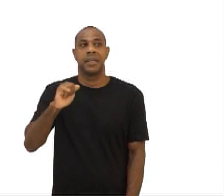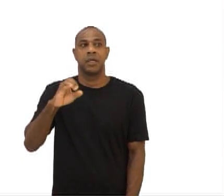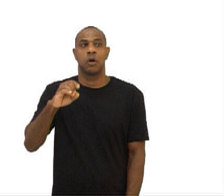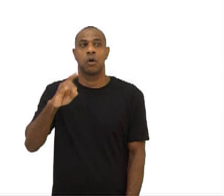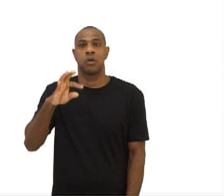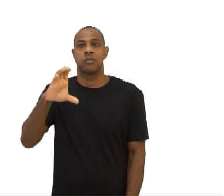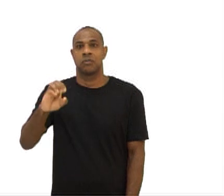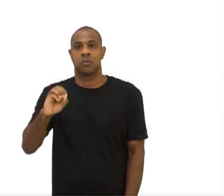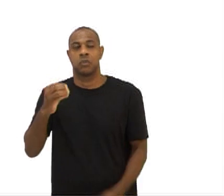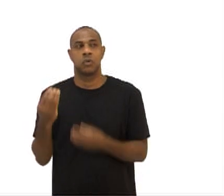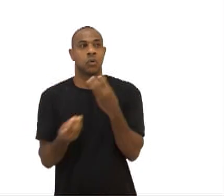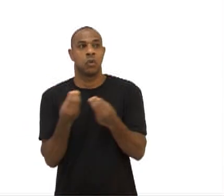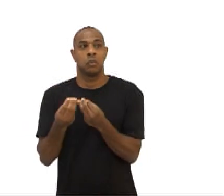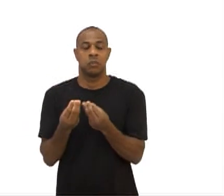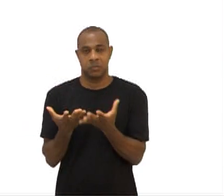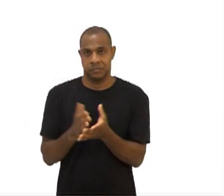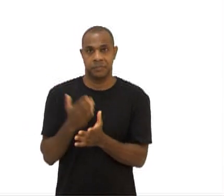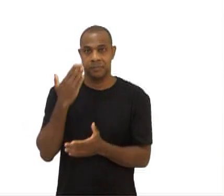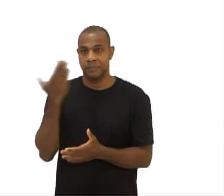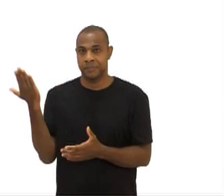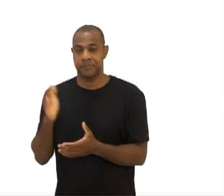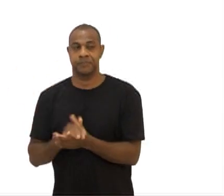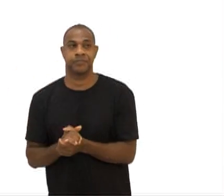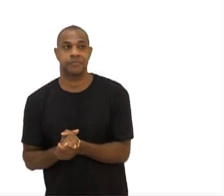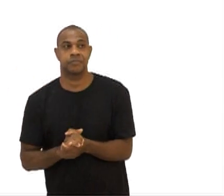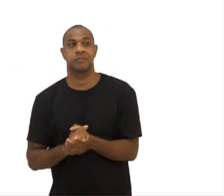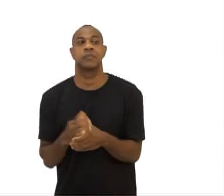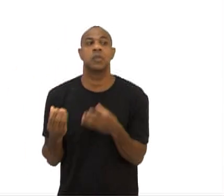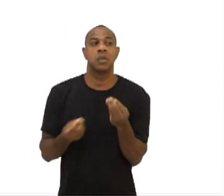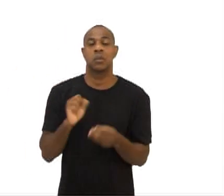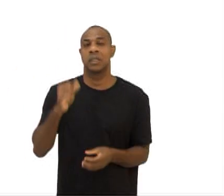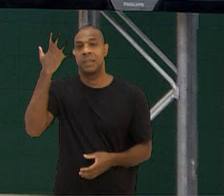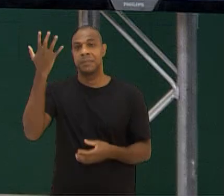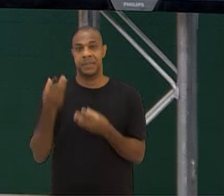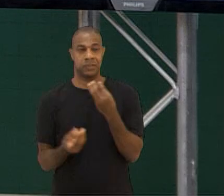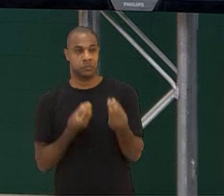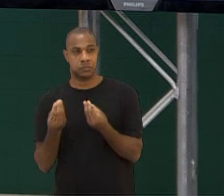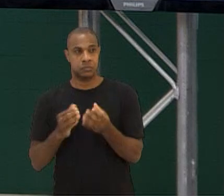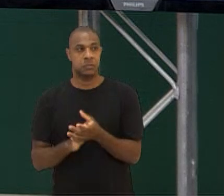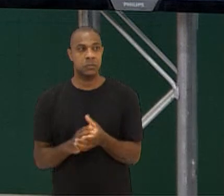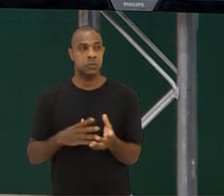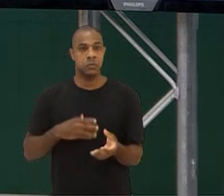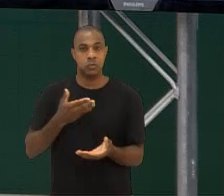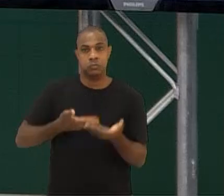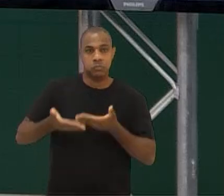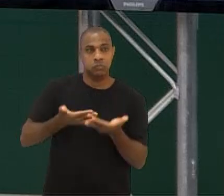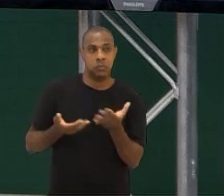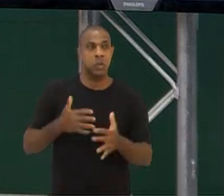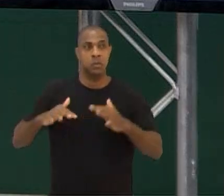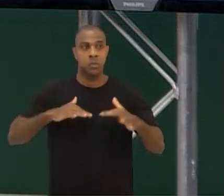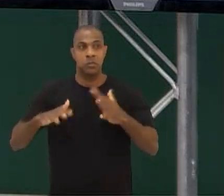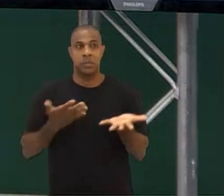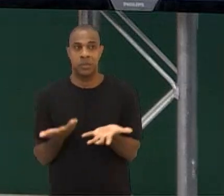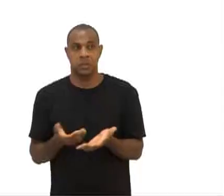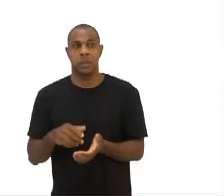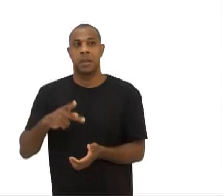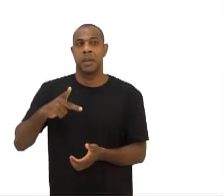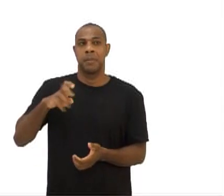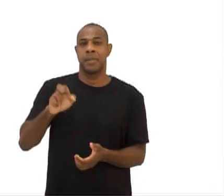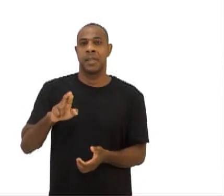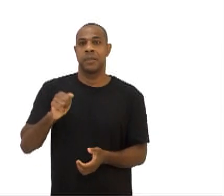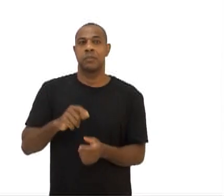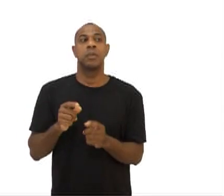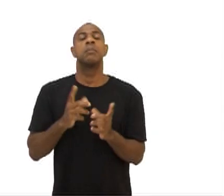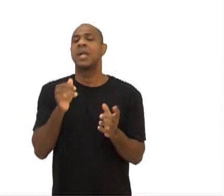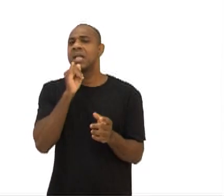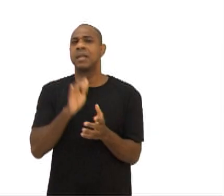matemática, se é só em gráficos, que a gente trabalha com seno e cosseno. É tudo que envolve movimento periódico. A temperatura